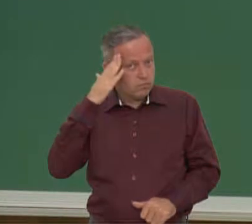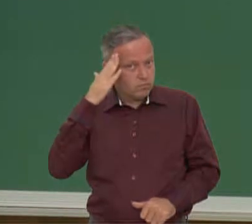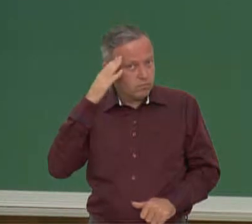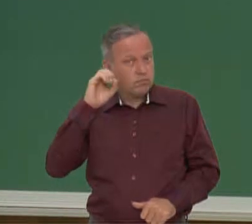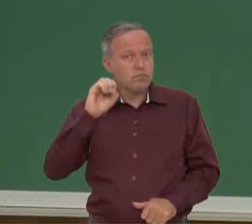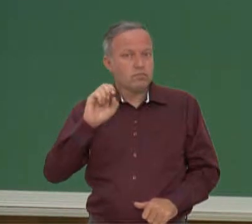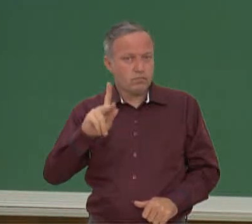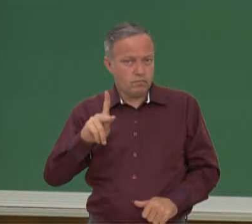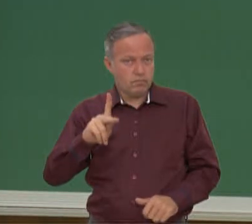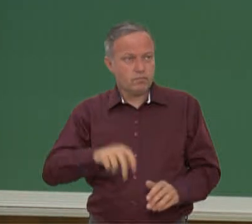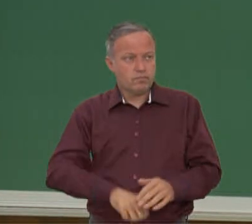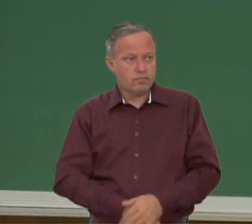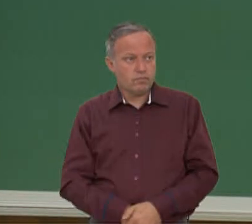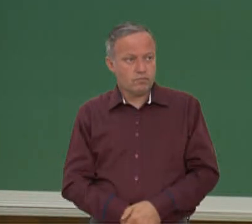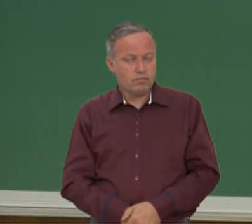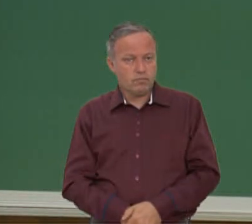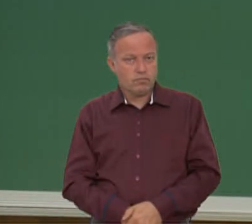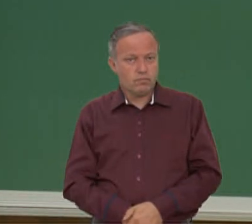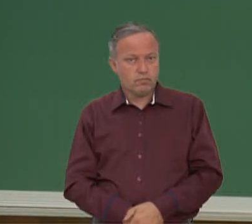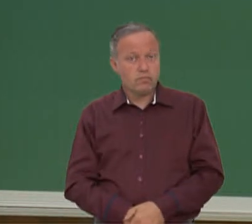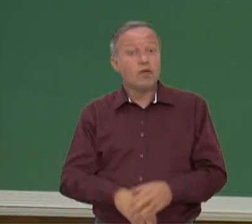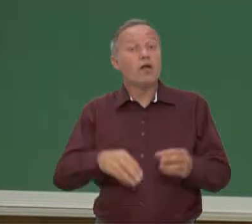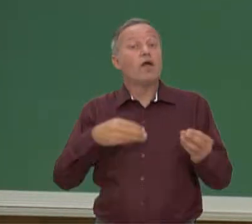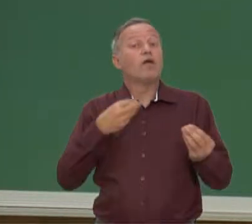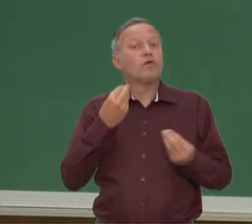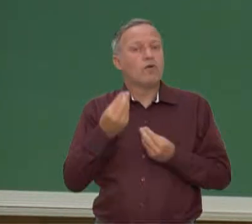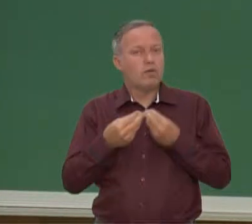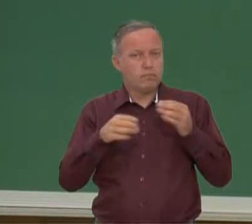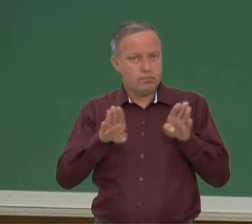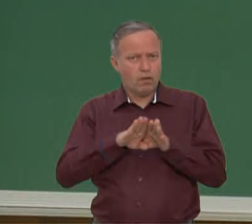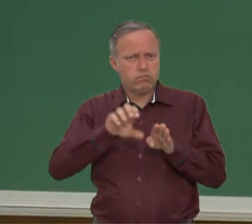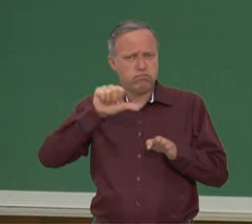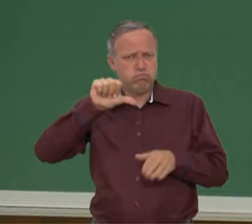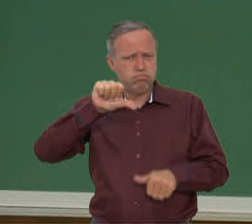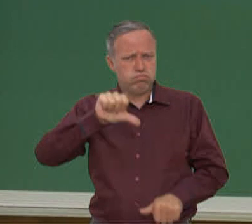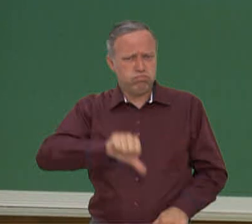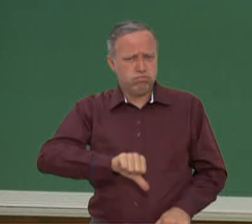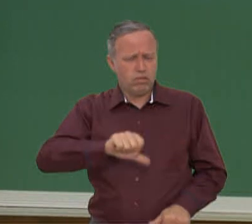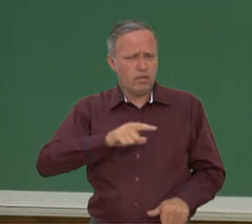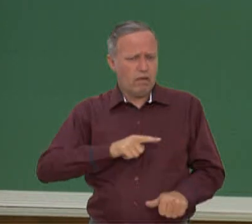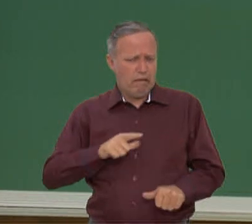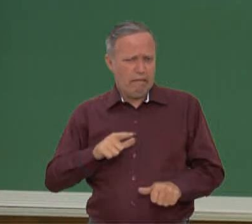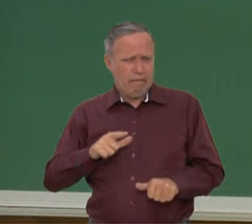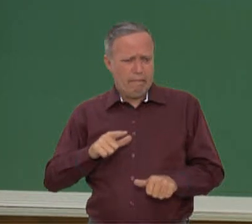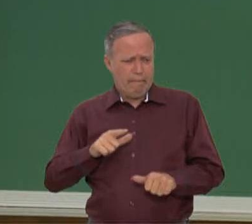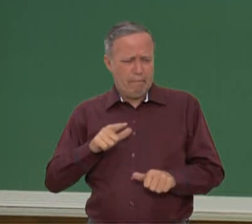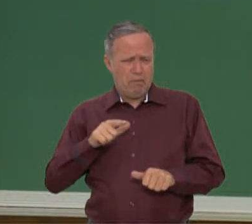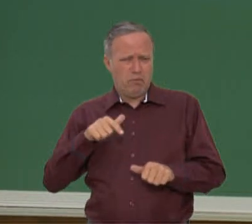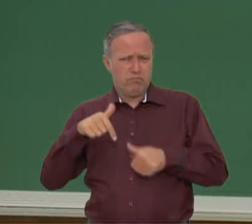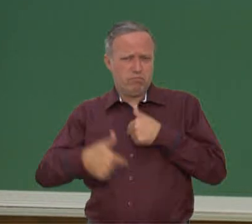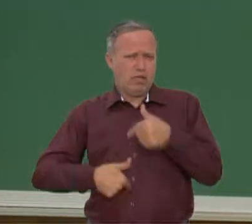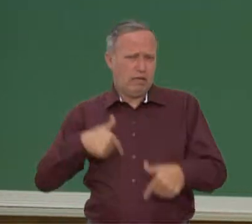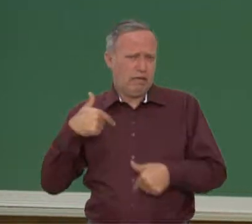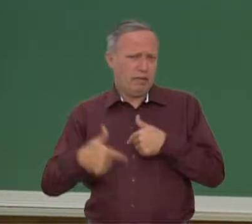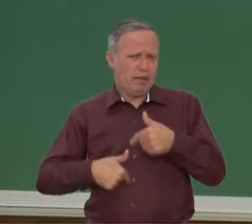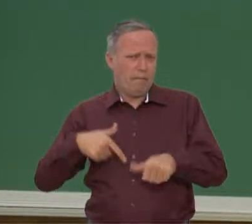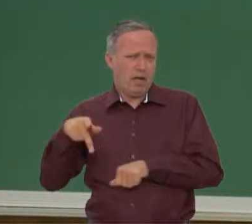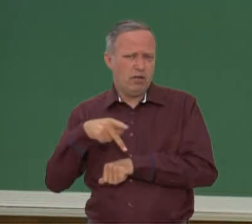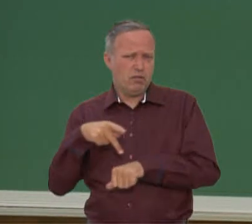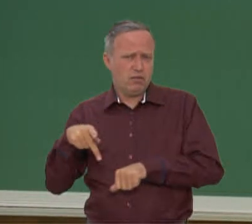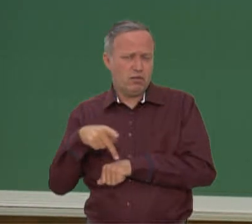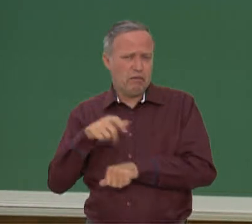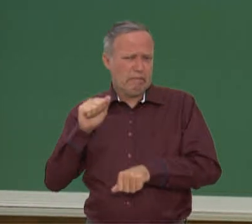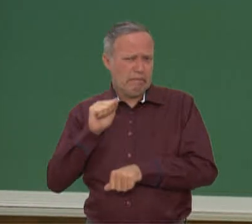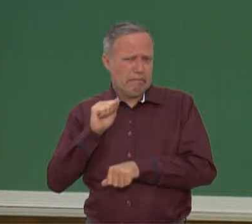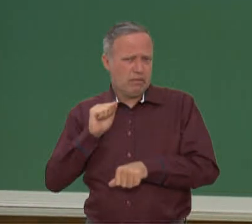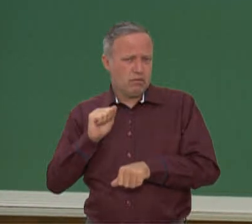você acertou. E se você falou que como desvantagem é a questão da exploração da mão de obra, né, nos países, que